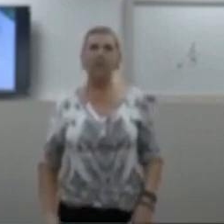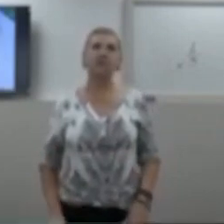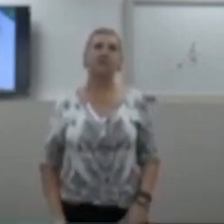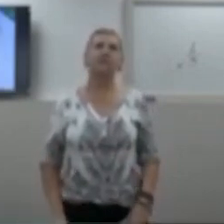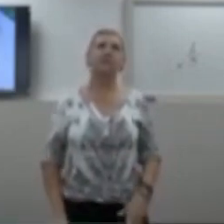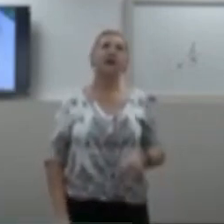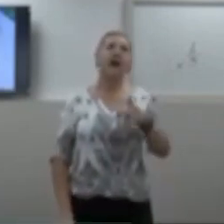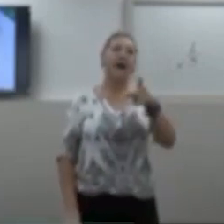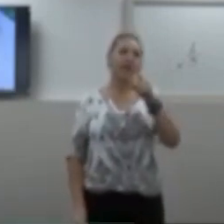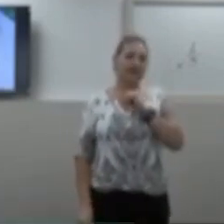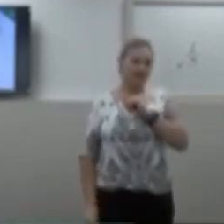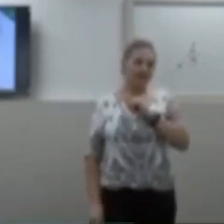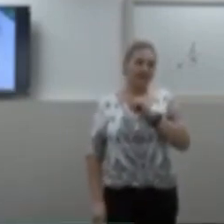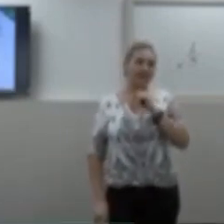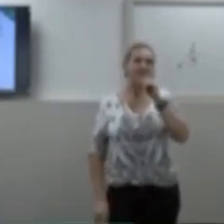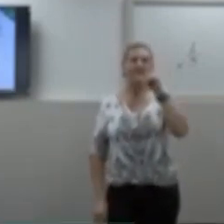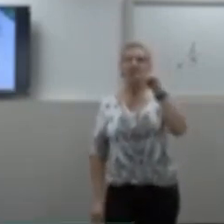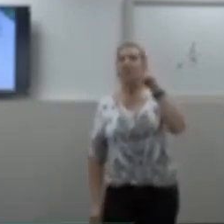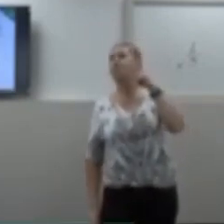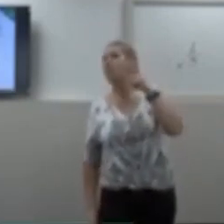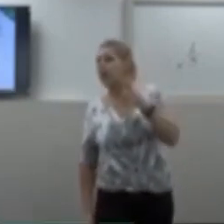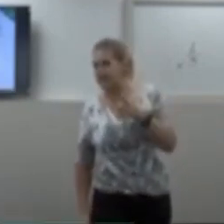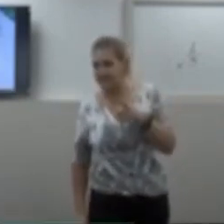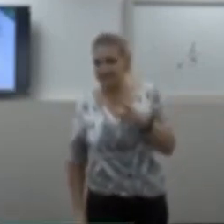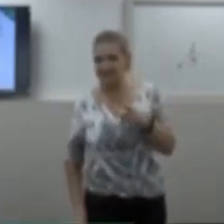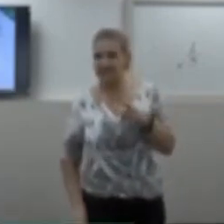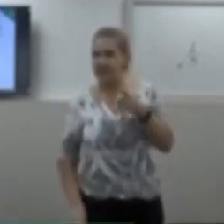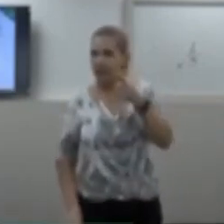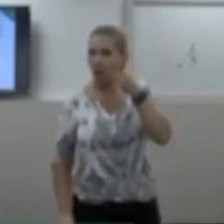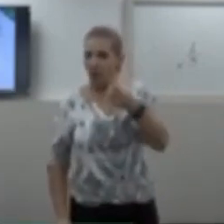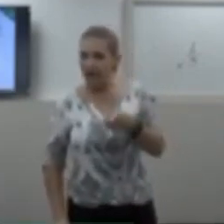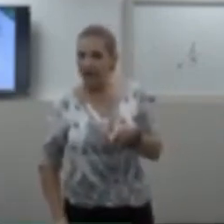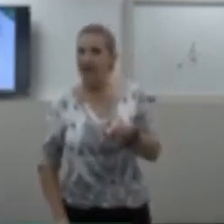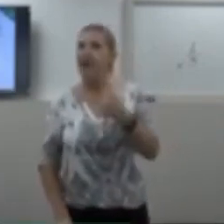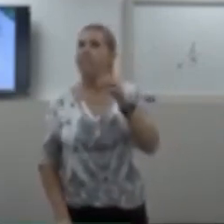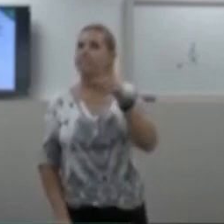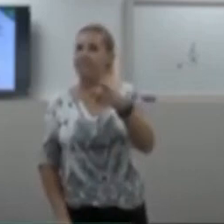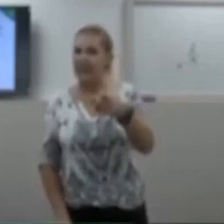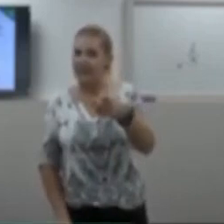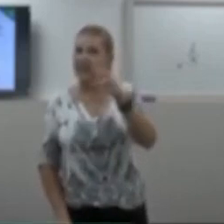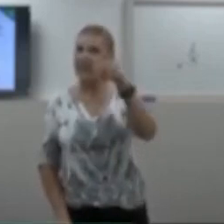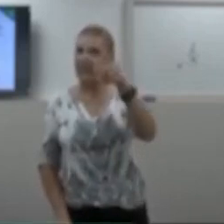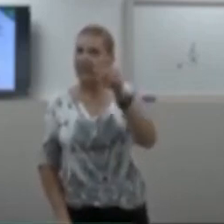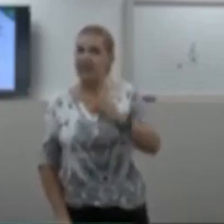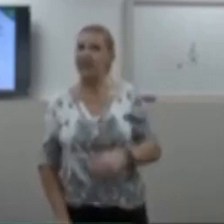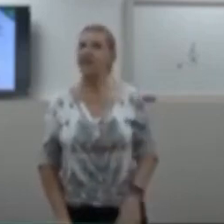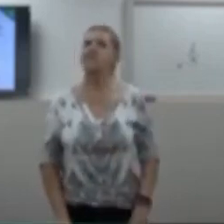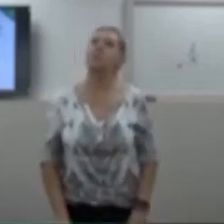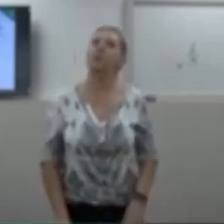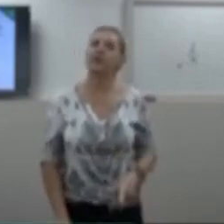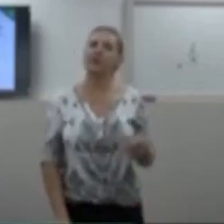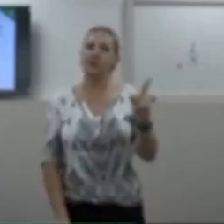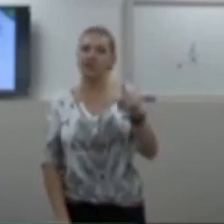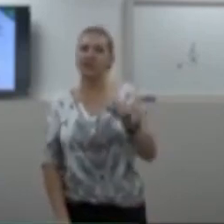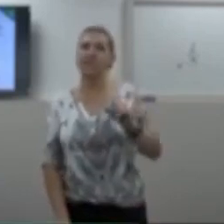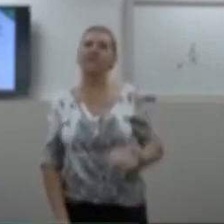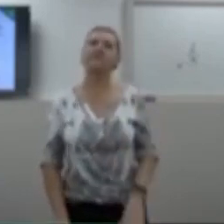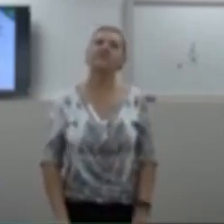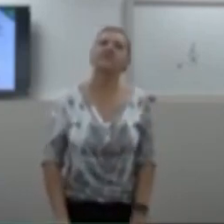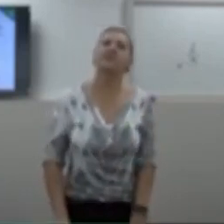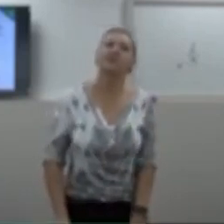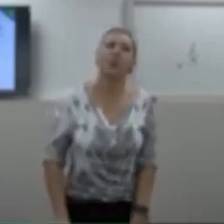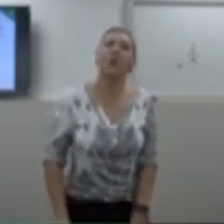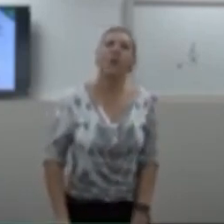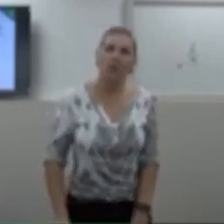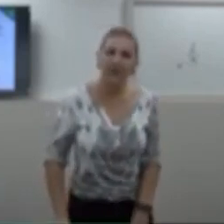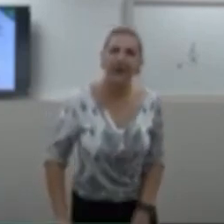numeral coletivo. Agora você vai para um quiz. Olha, pense, leia e responda que nós já vamos